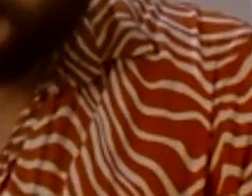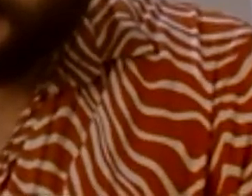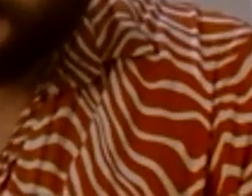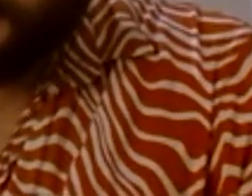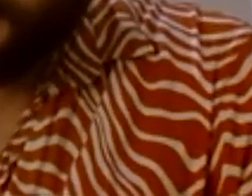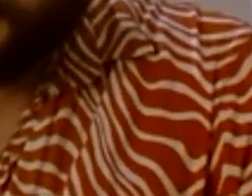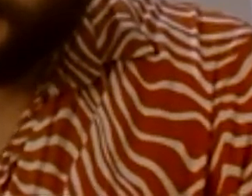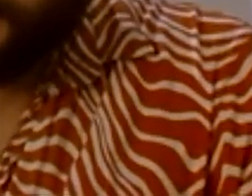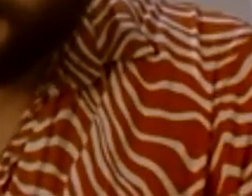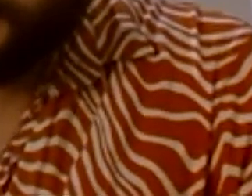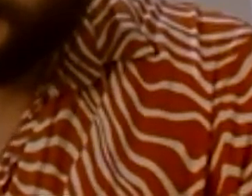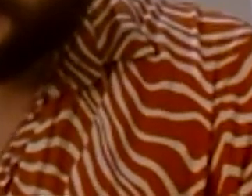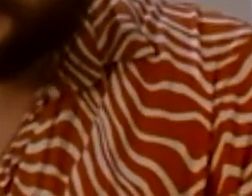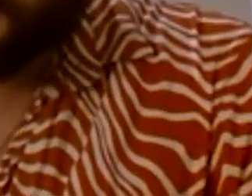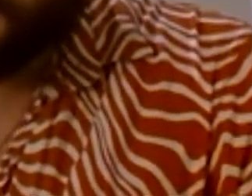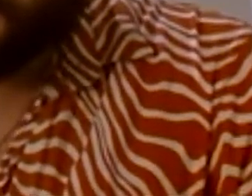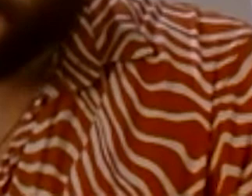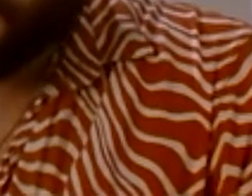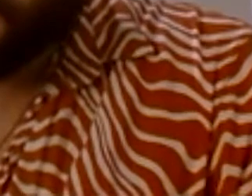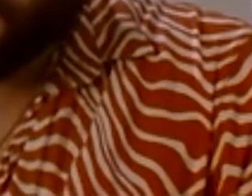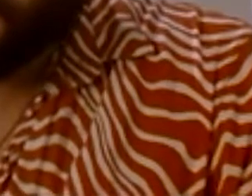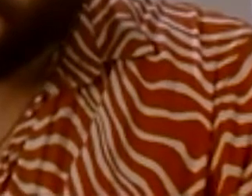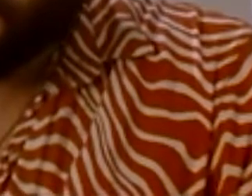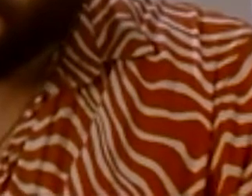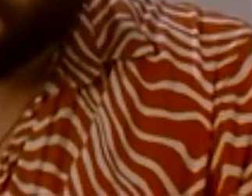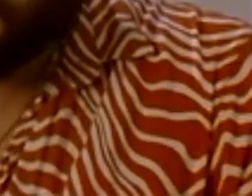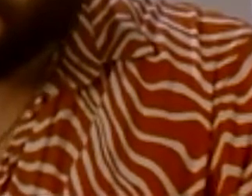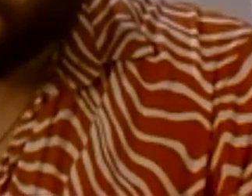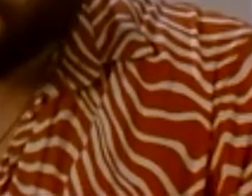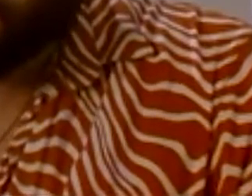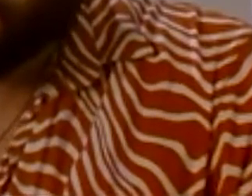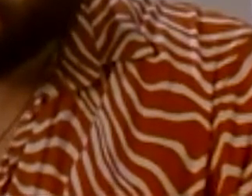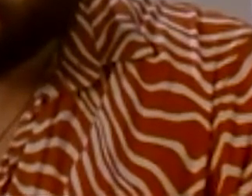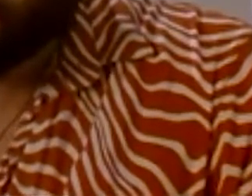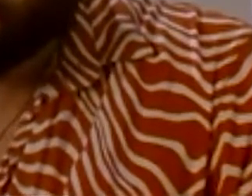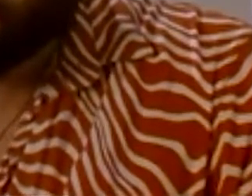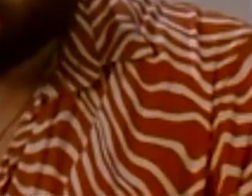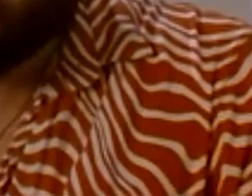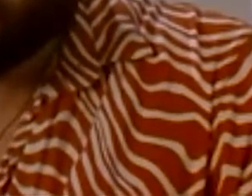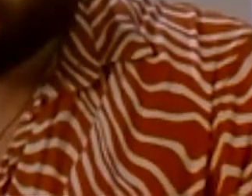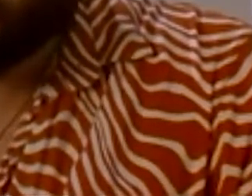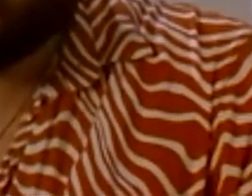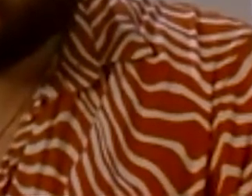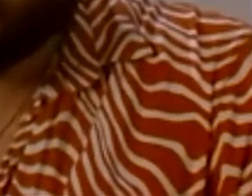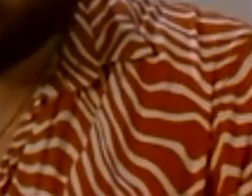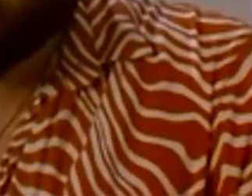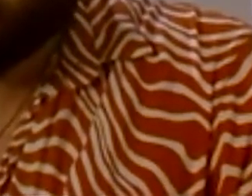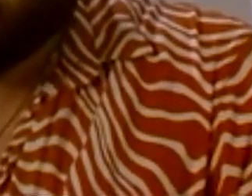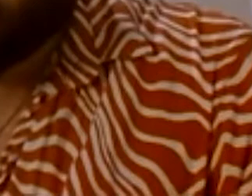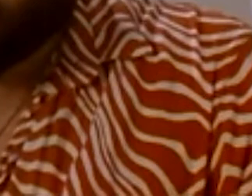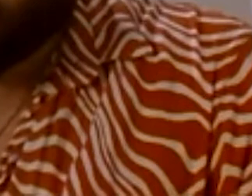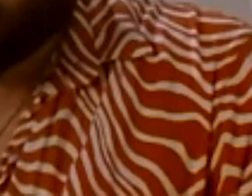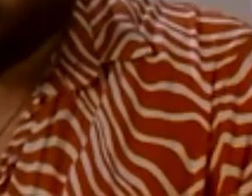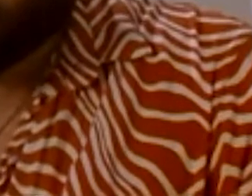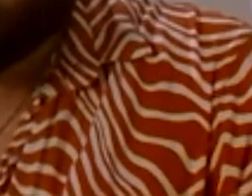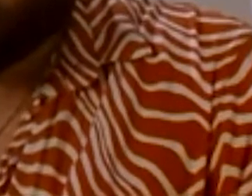até o dia 31 de maio. O prêmio é um patrocínio da Leroy Merlin e nós assistiremos agora uma breve fala da Lívia